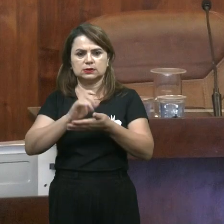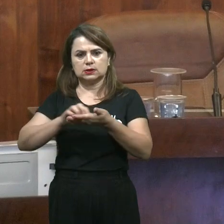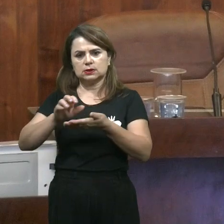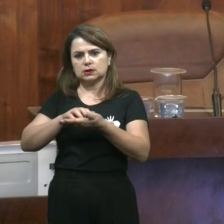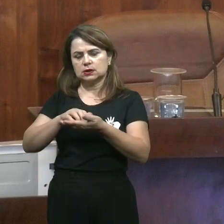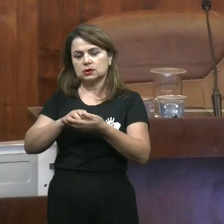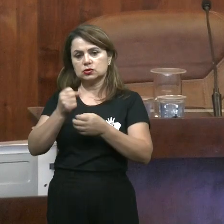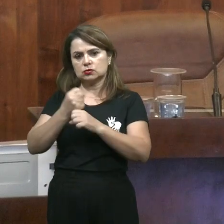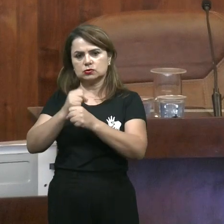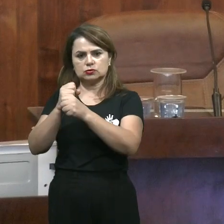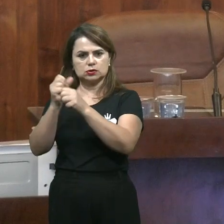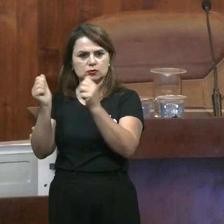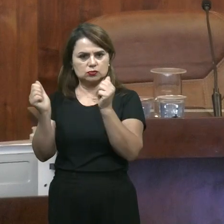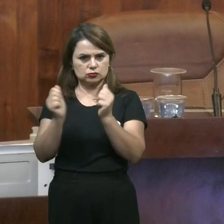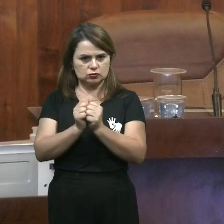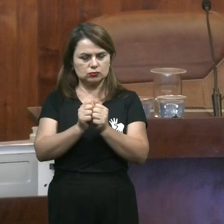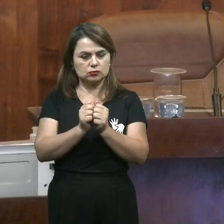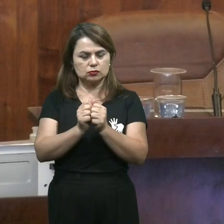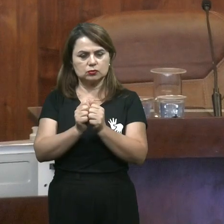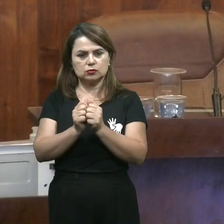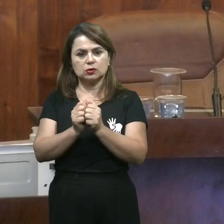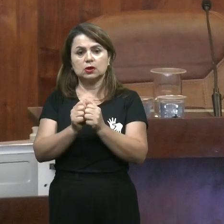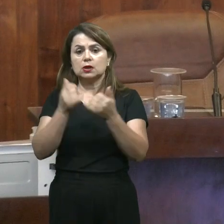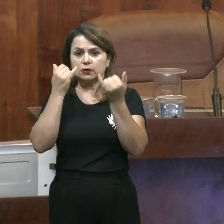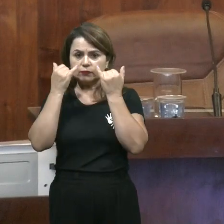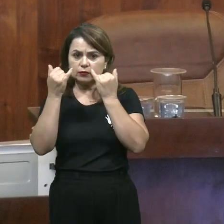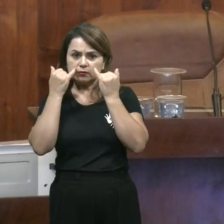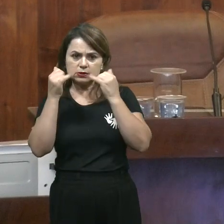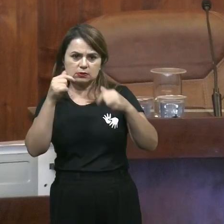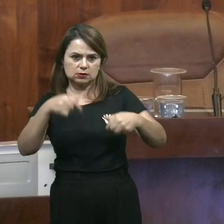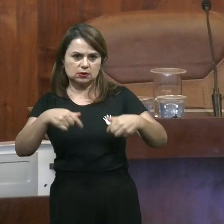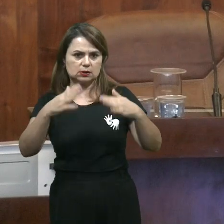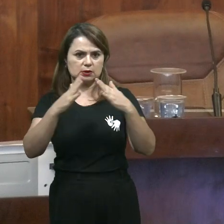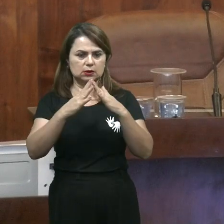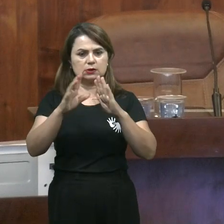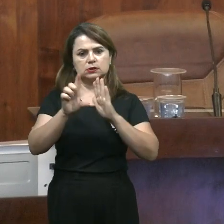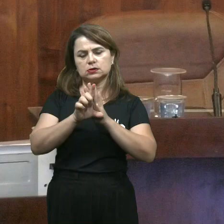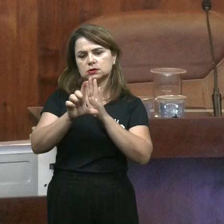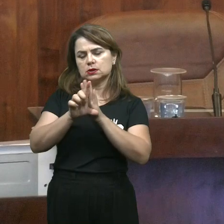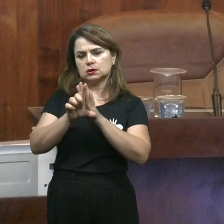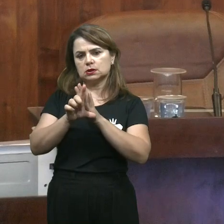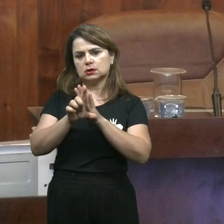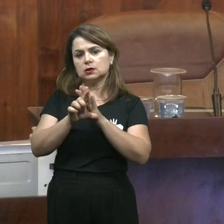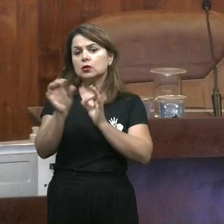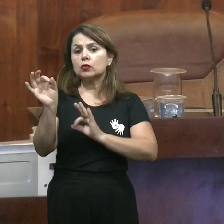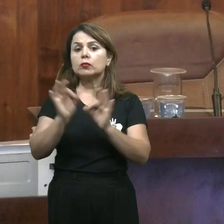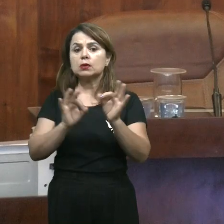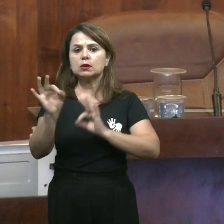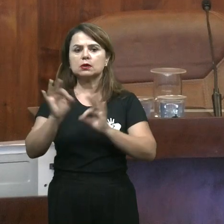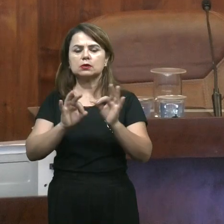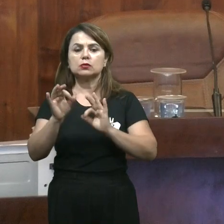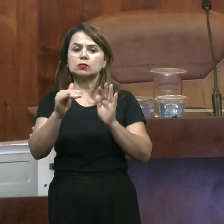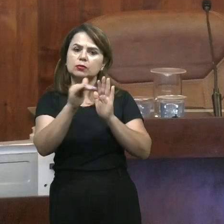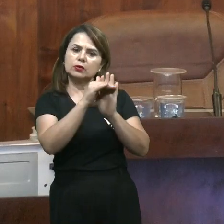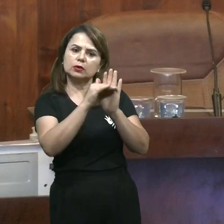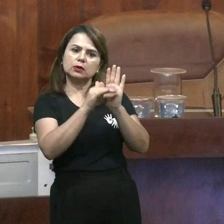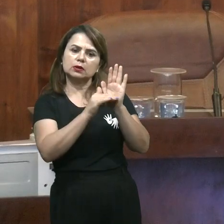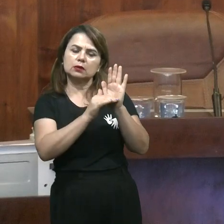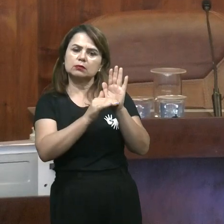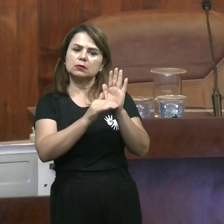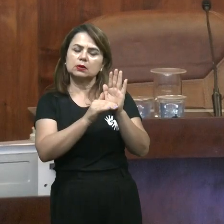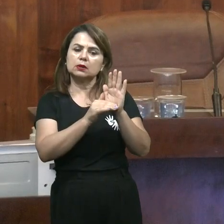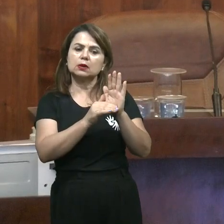Municipal de Obras Públicas. Informar a essa Casa de Leis sobre a possibilidade de incluir no cronograma de